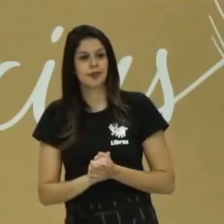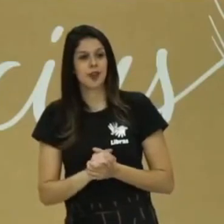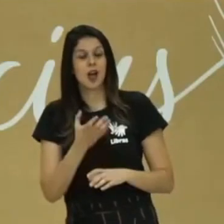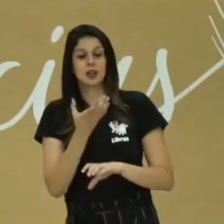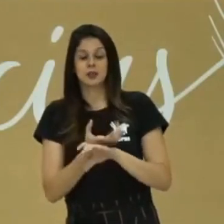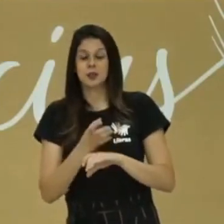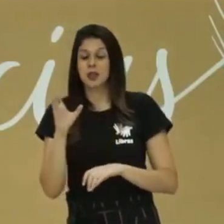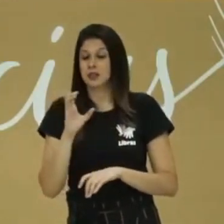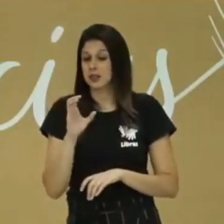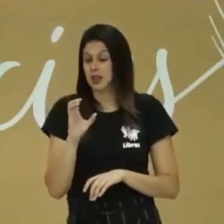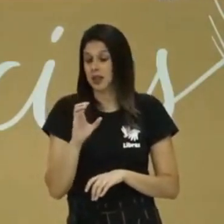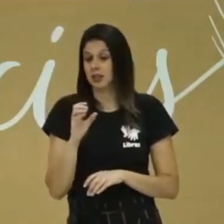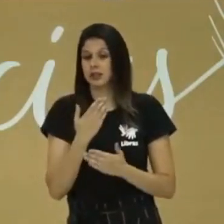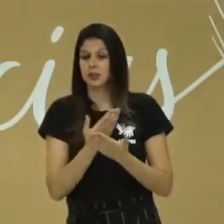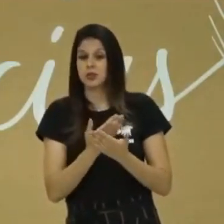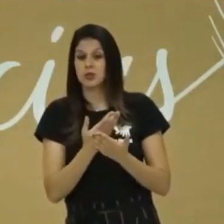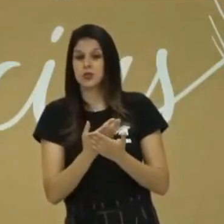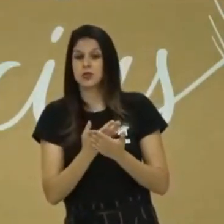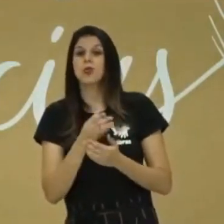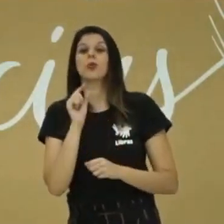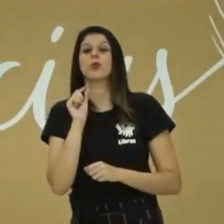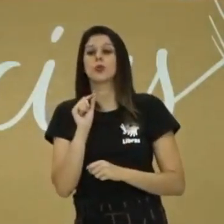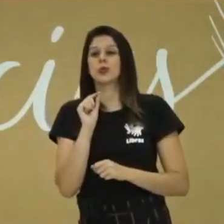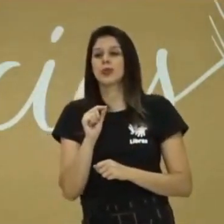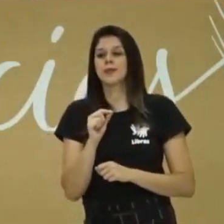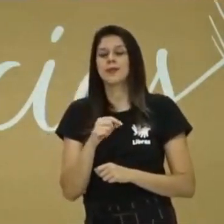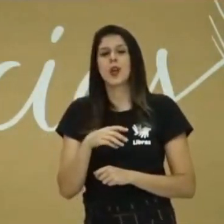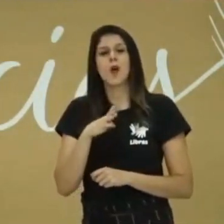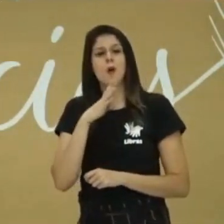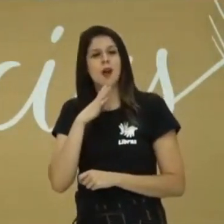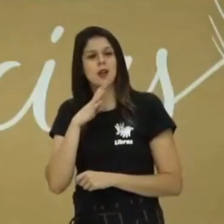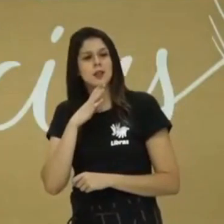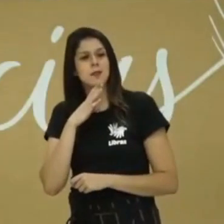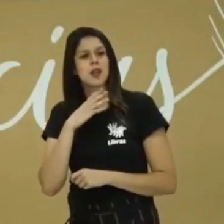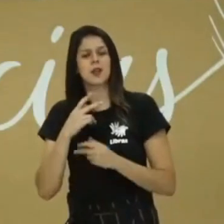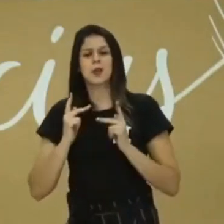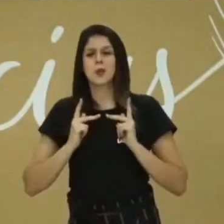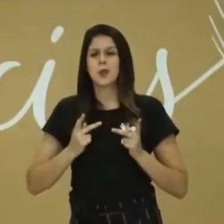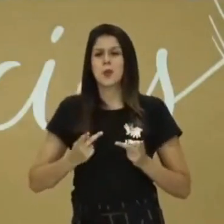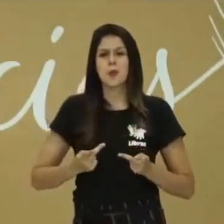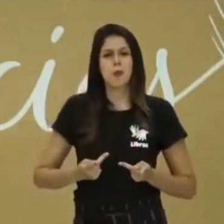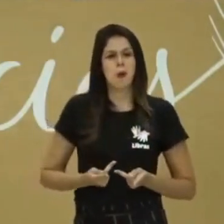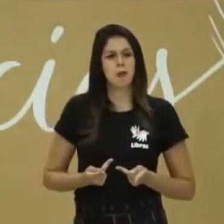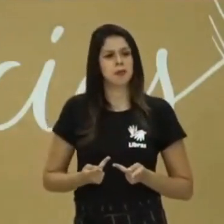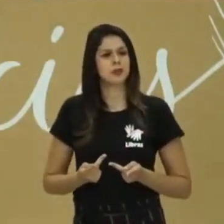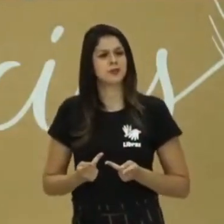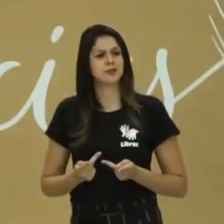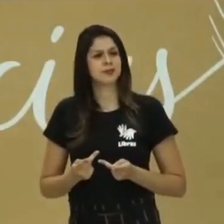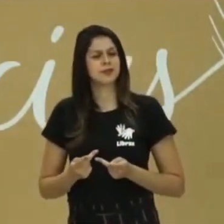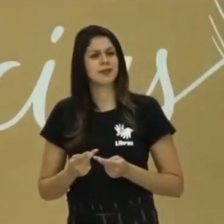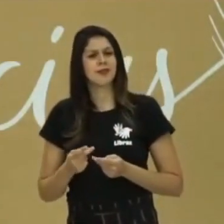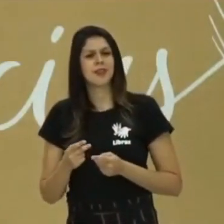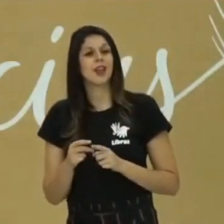ciência desse mundo que a Bíblia diz que o conhecimento do homem ele é terreno animal e diabólico